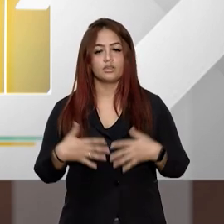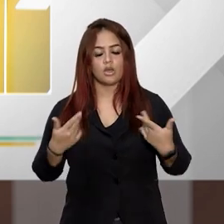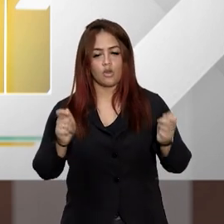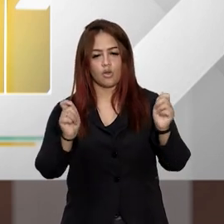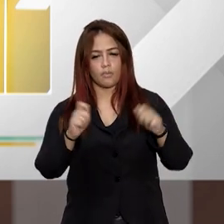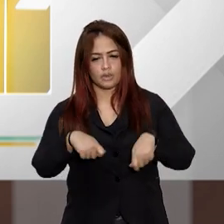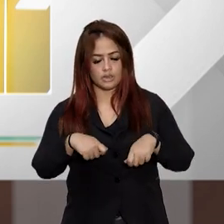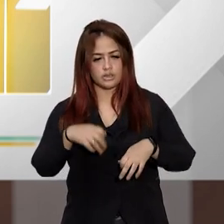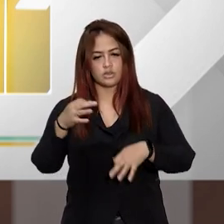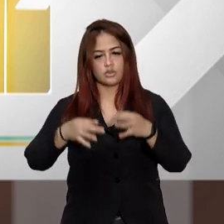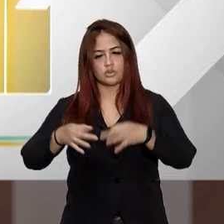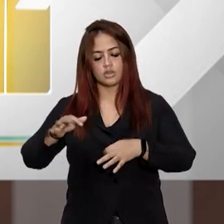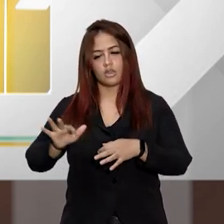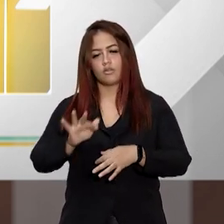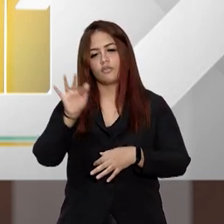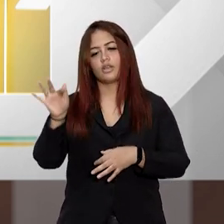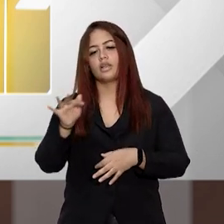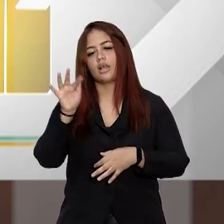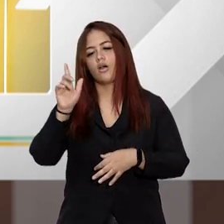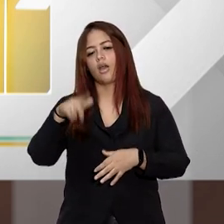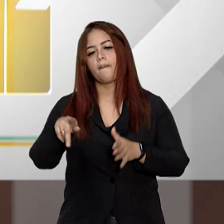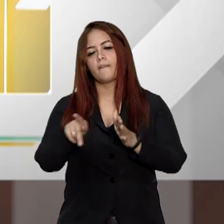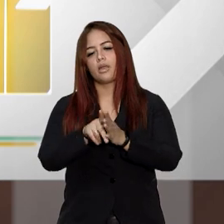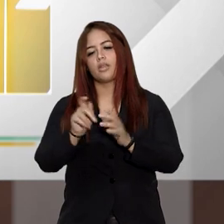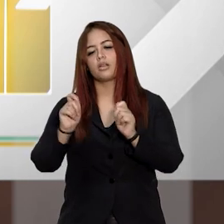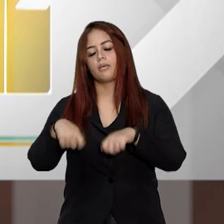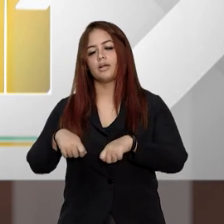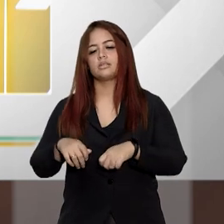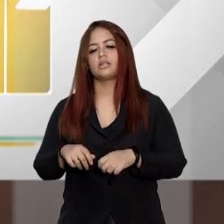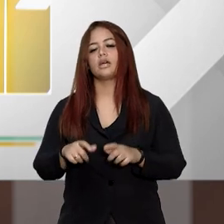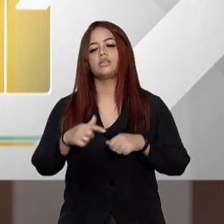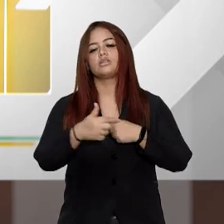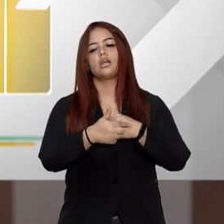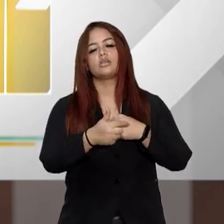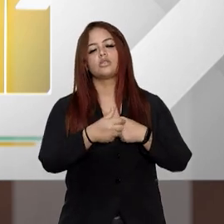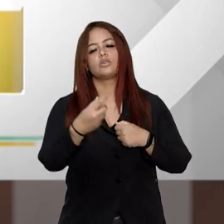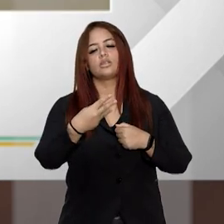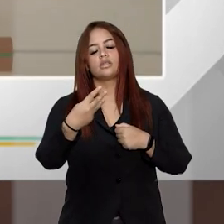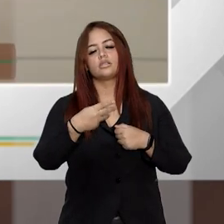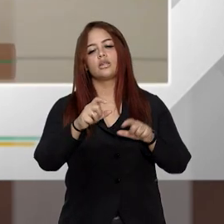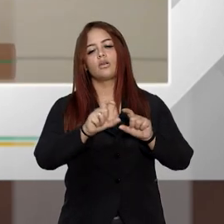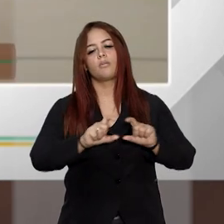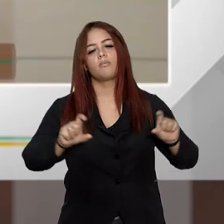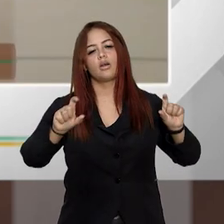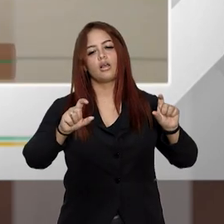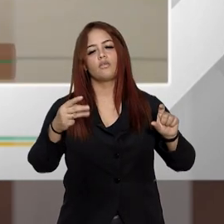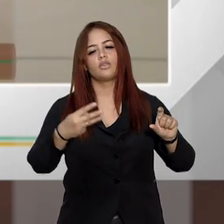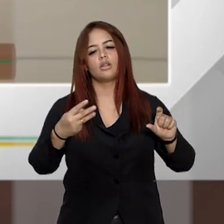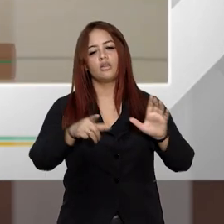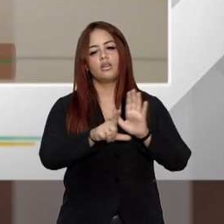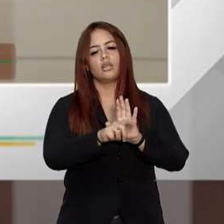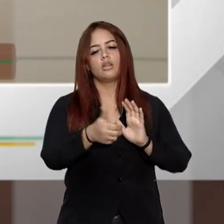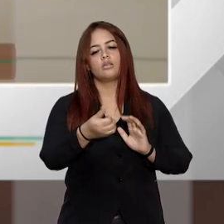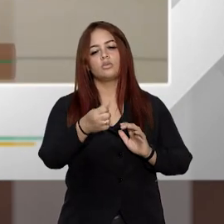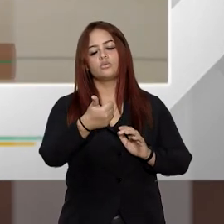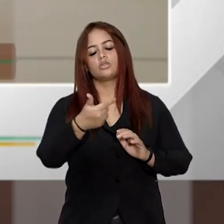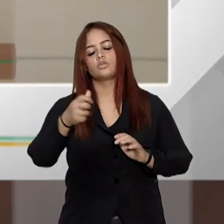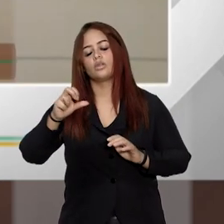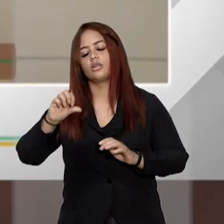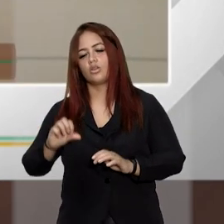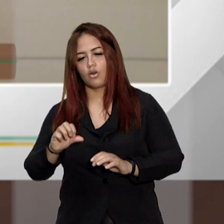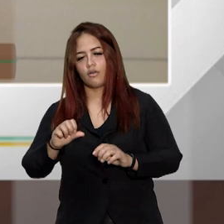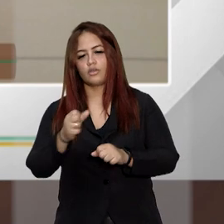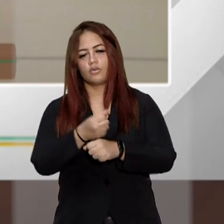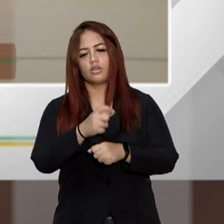A competência do juizado federal ela é absoluta, isso de acordo com o artigo 3º, parágrafo 3º, da Lei 10.259